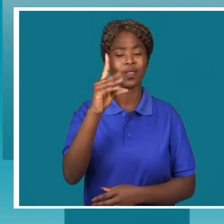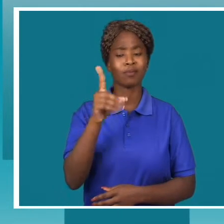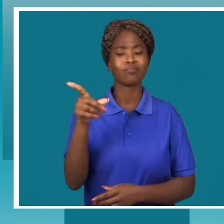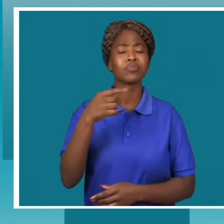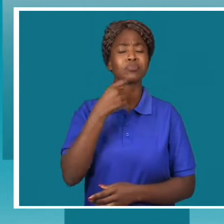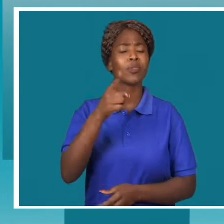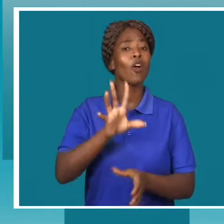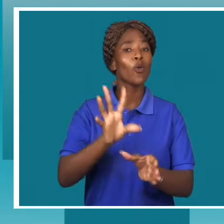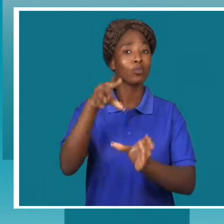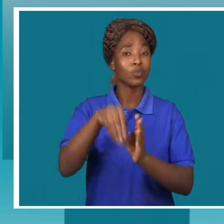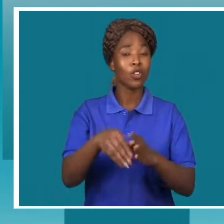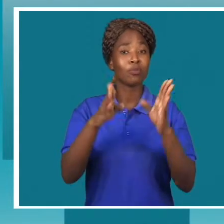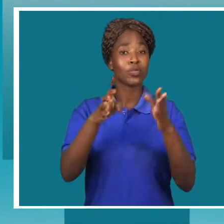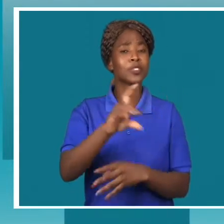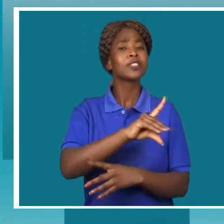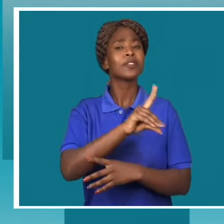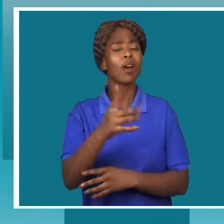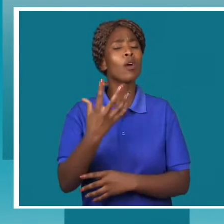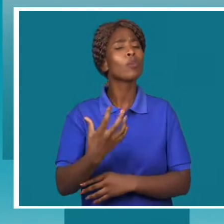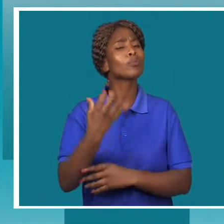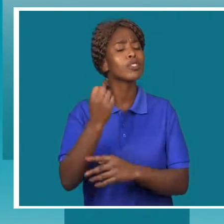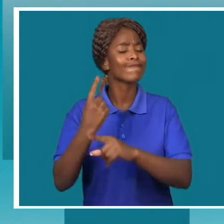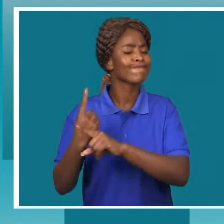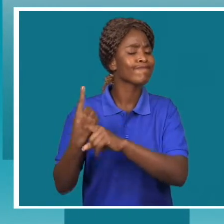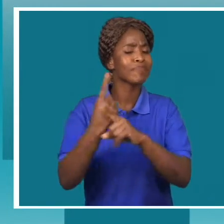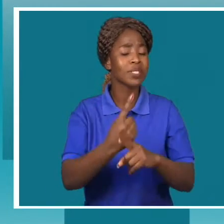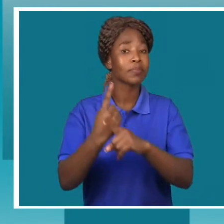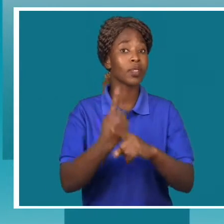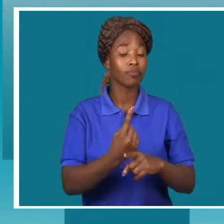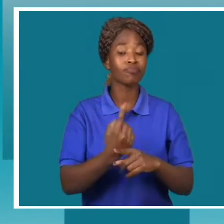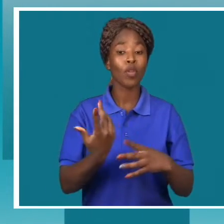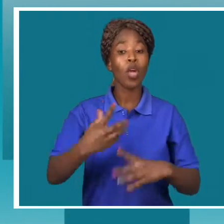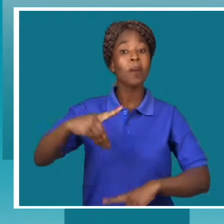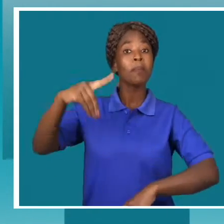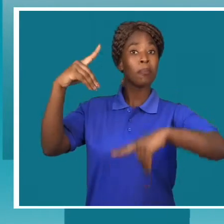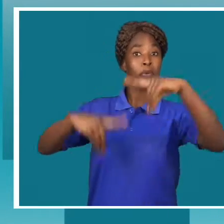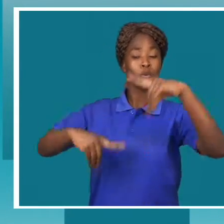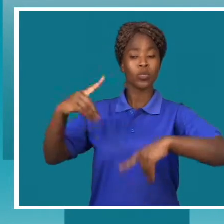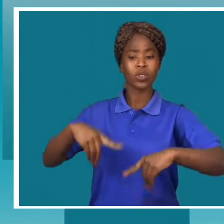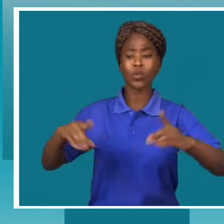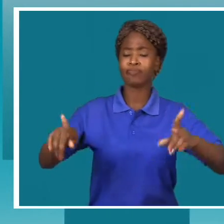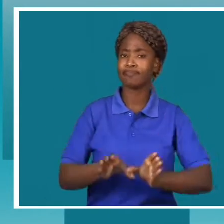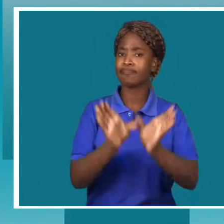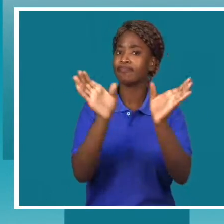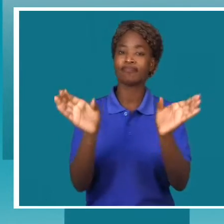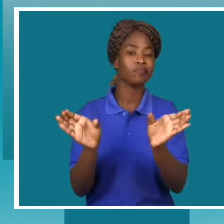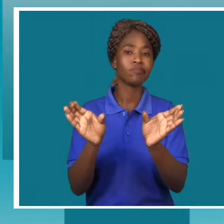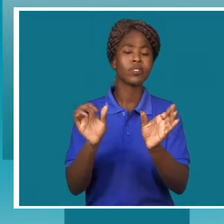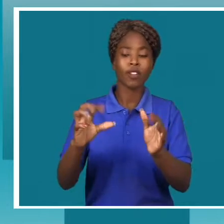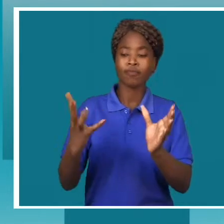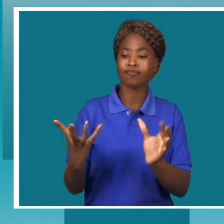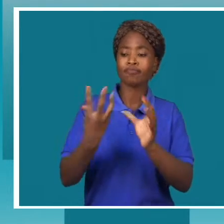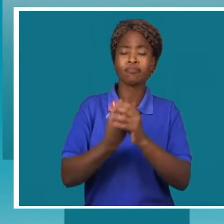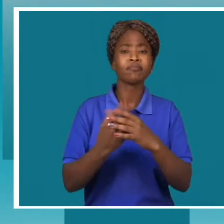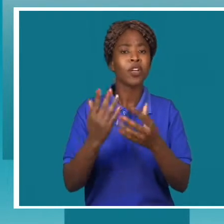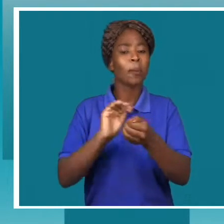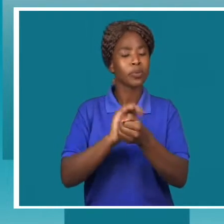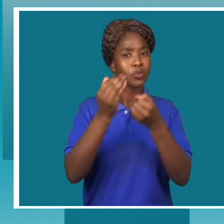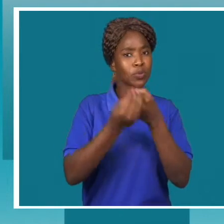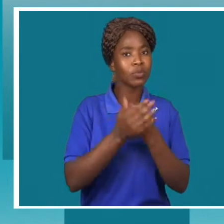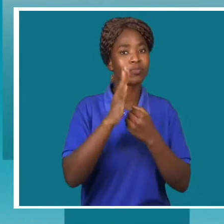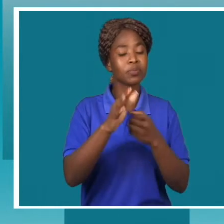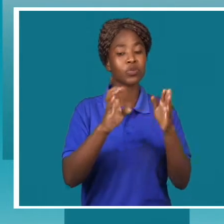das pessoas com deficiência só será possível se elas participarem ativamente e como elementos indispensáveis